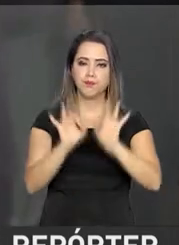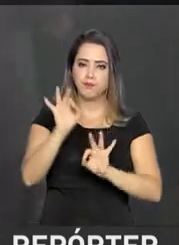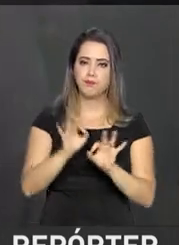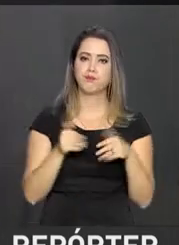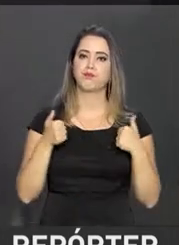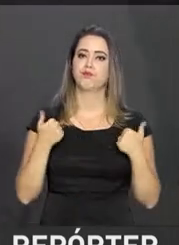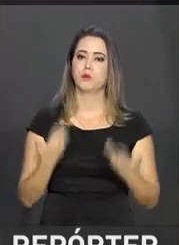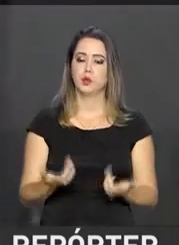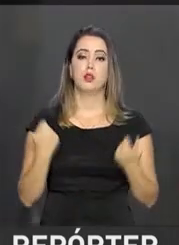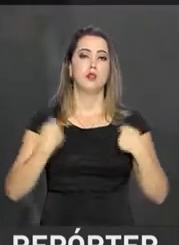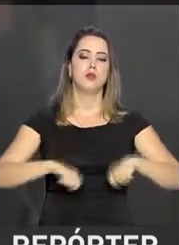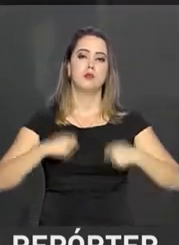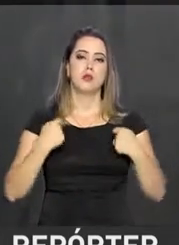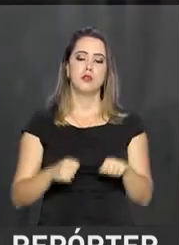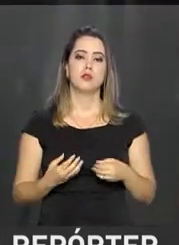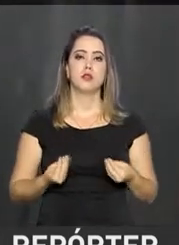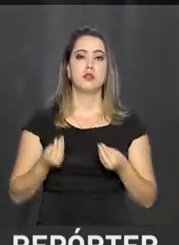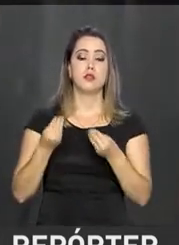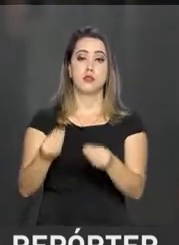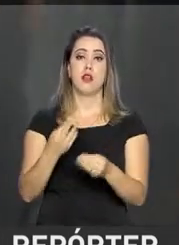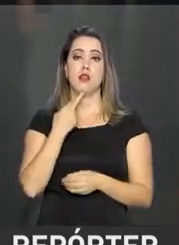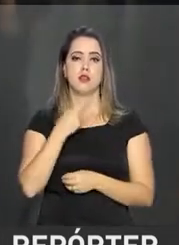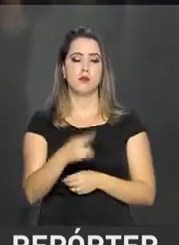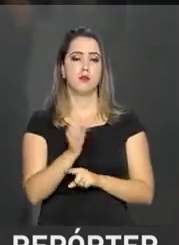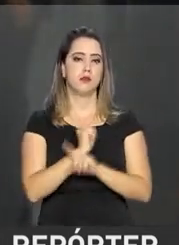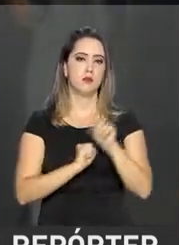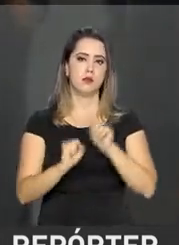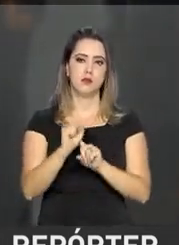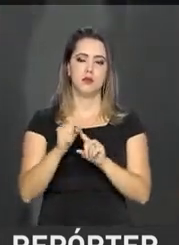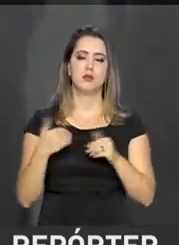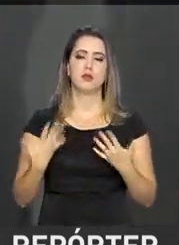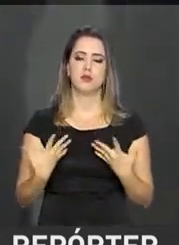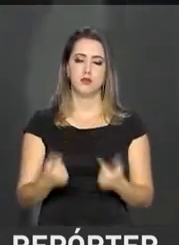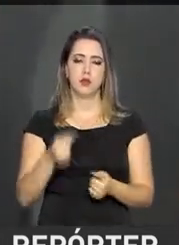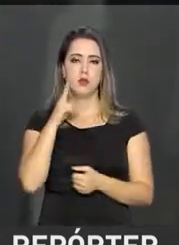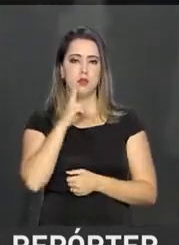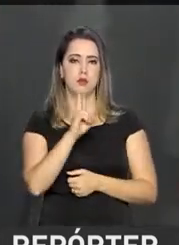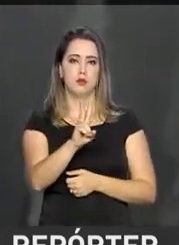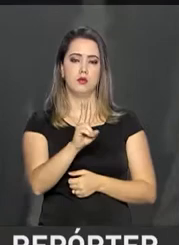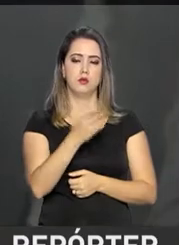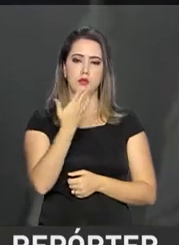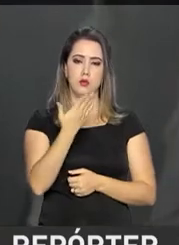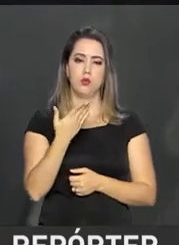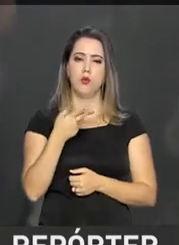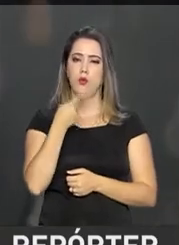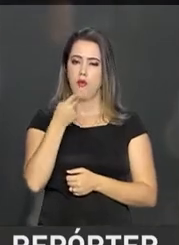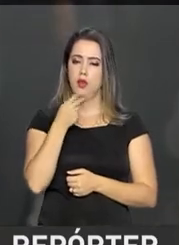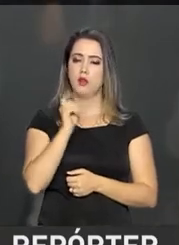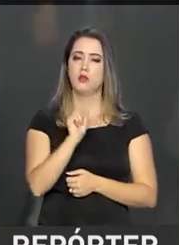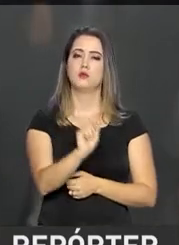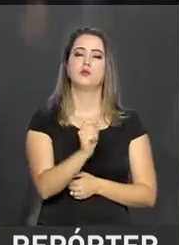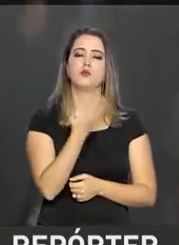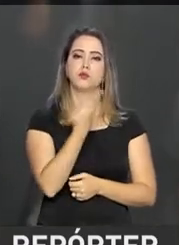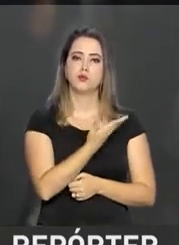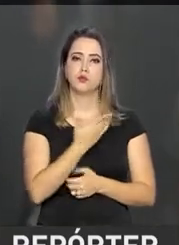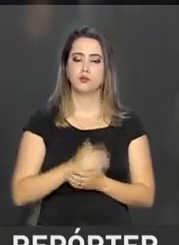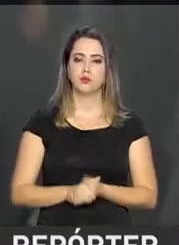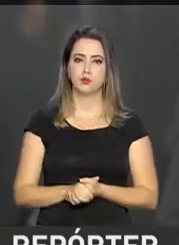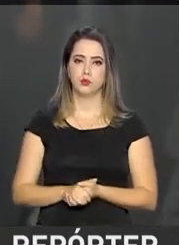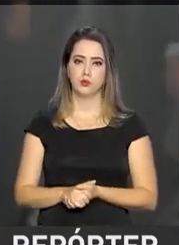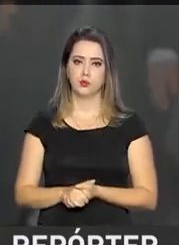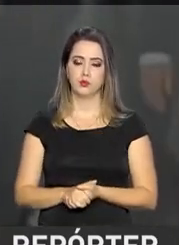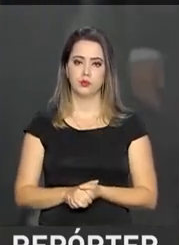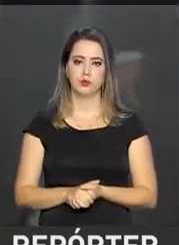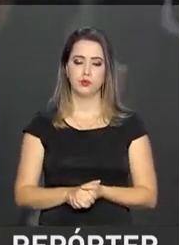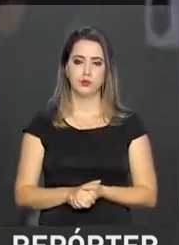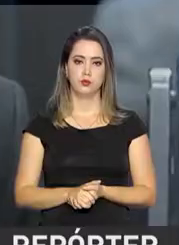e que é preciso entregar resultados para a sociedade. Vamos ouvir então um trecho aí do que o ministro falou agora há pouco. Vamos ouvir.